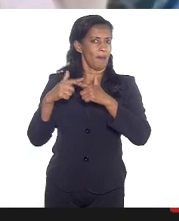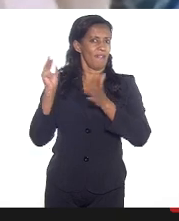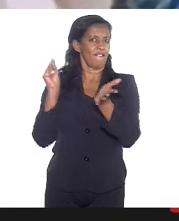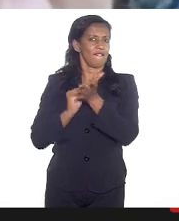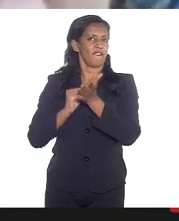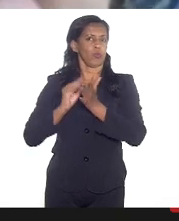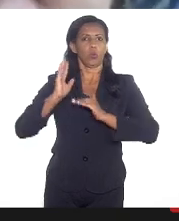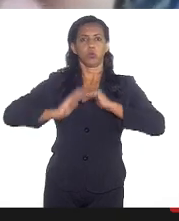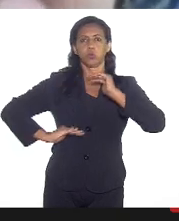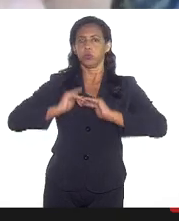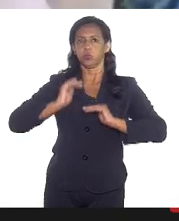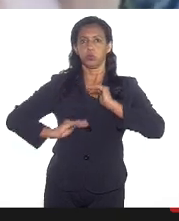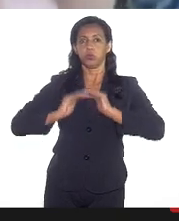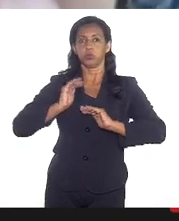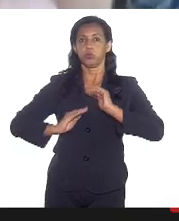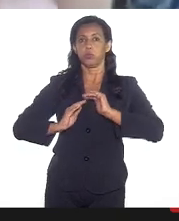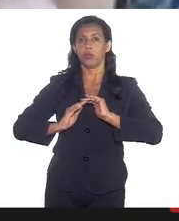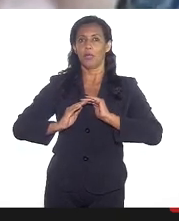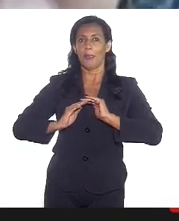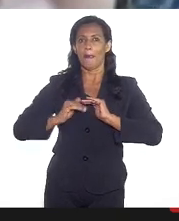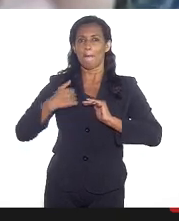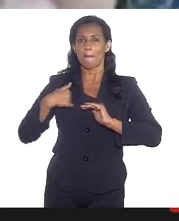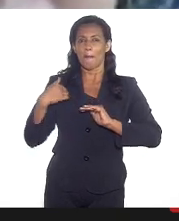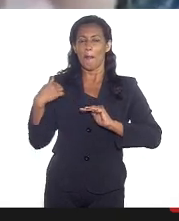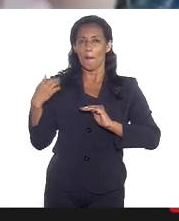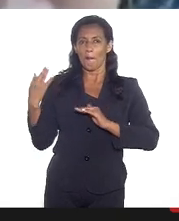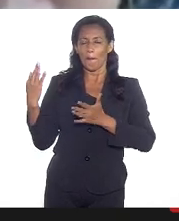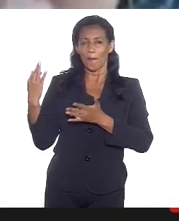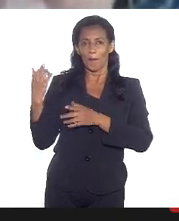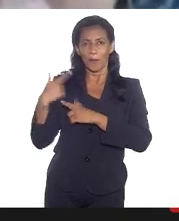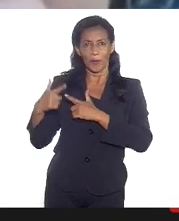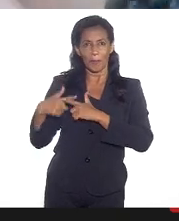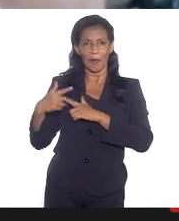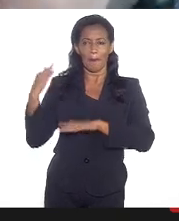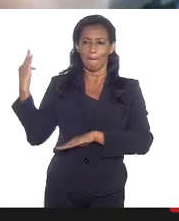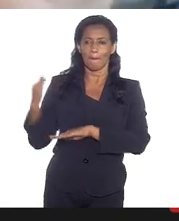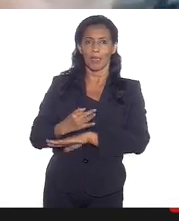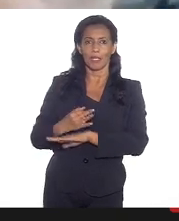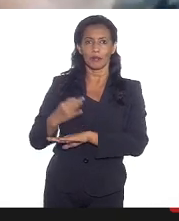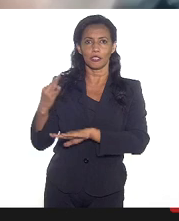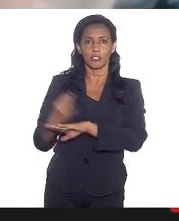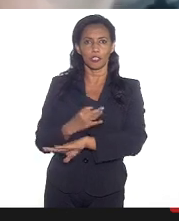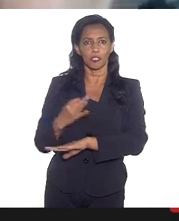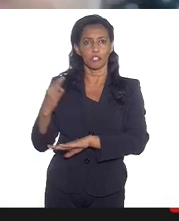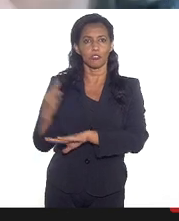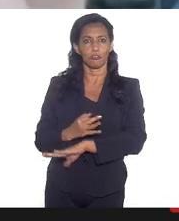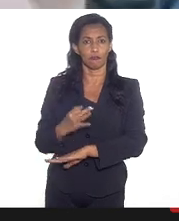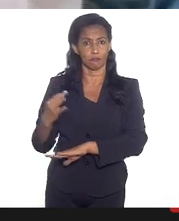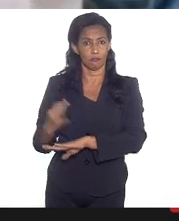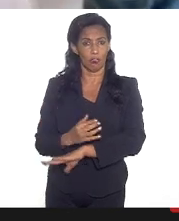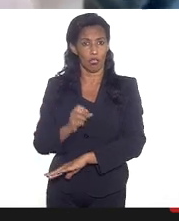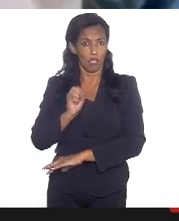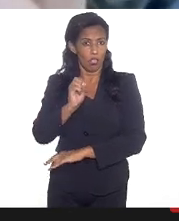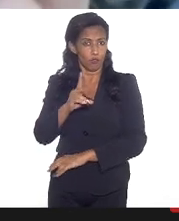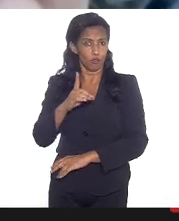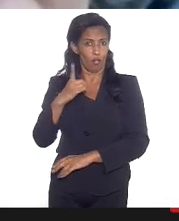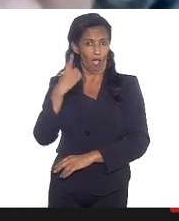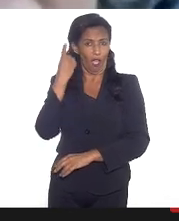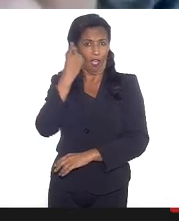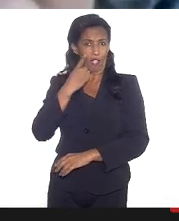competência, o meu problema é persistência. Eu me considero um advogado público pezinho de